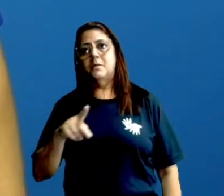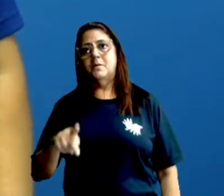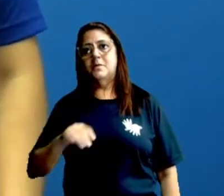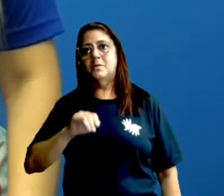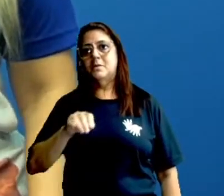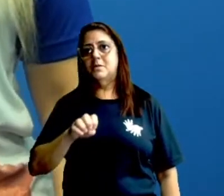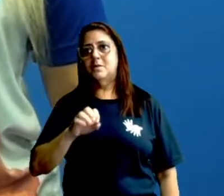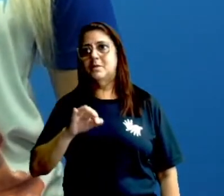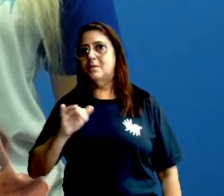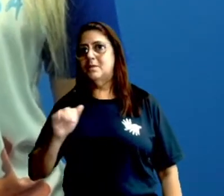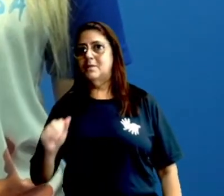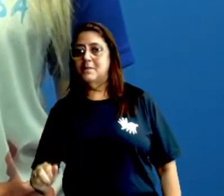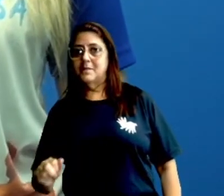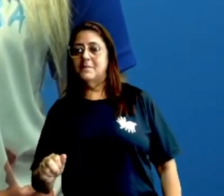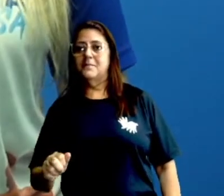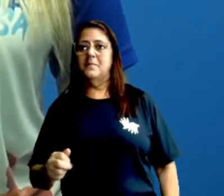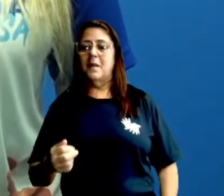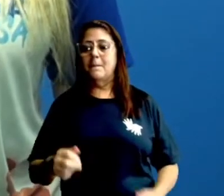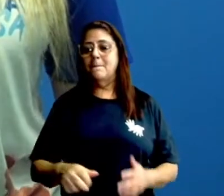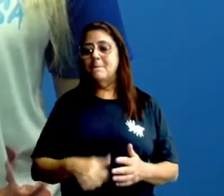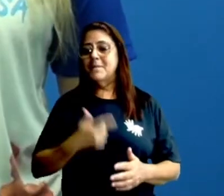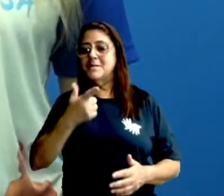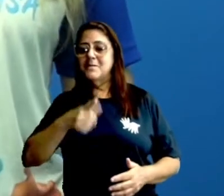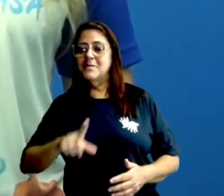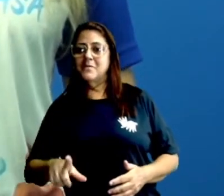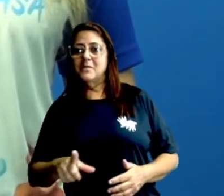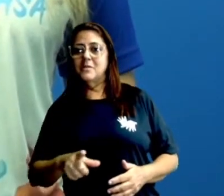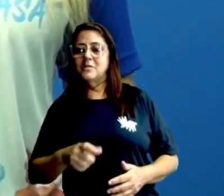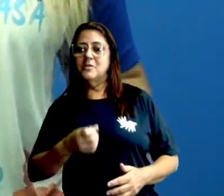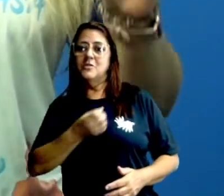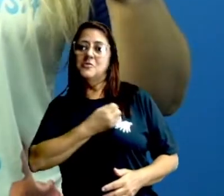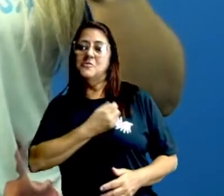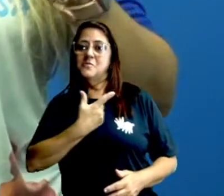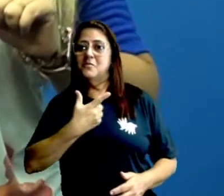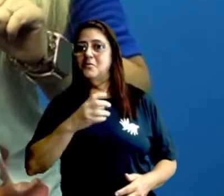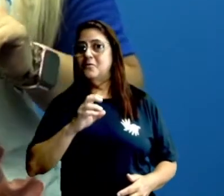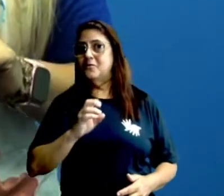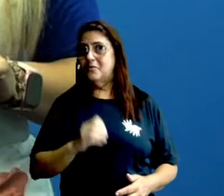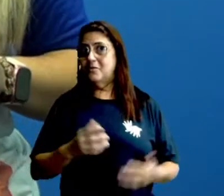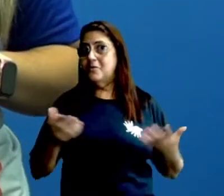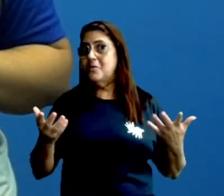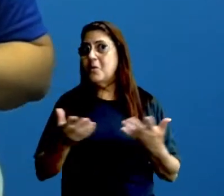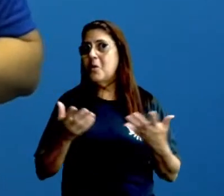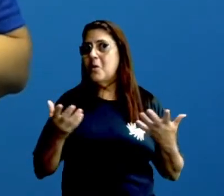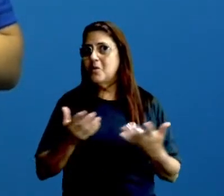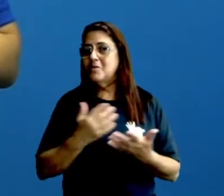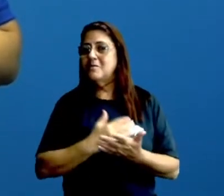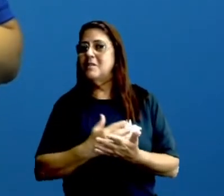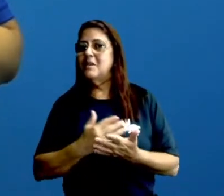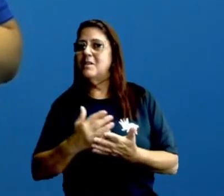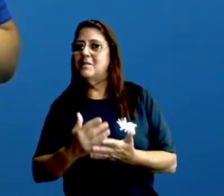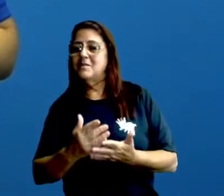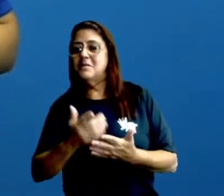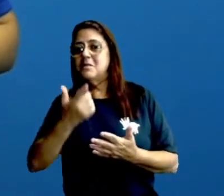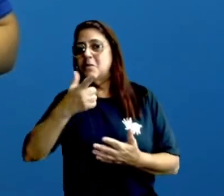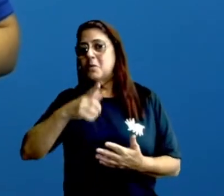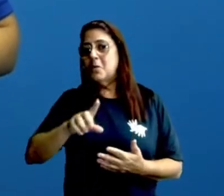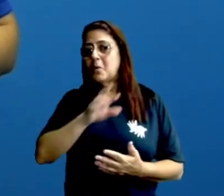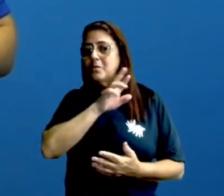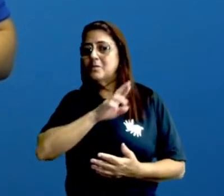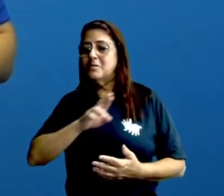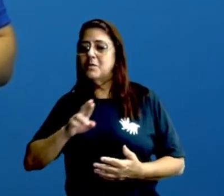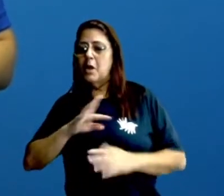Oi, meus amores! Estamos juntos mais uma vez na nossa 20ª aula. E hoje nós vamos iniciar uma revisão